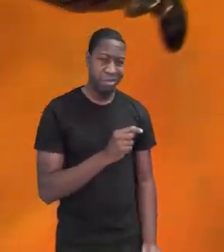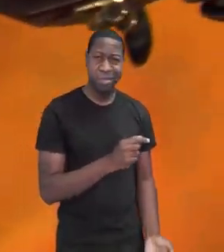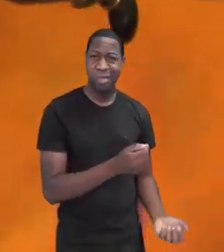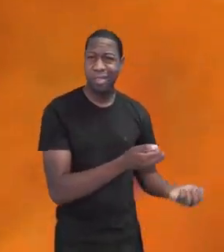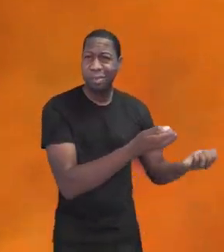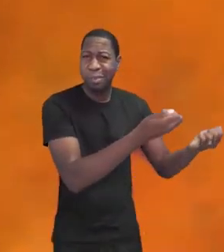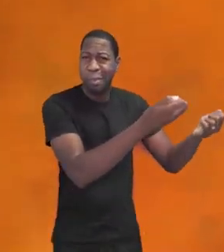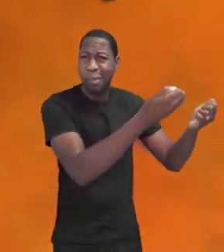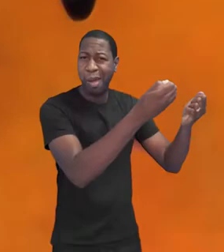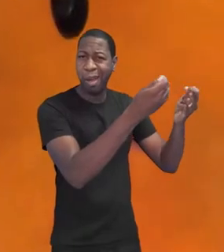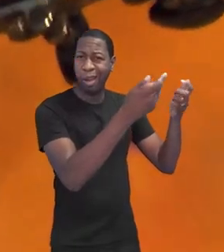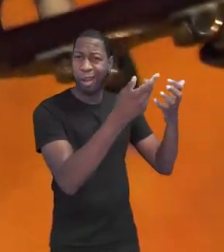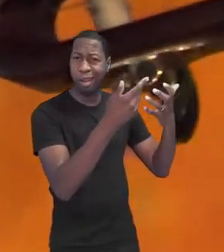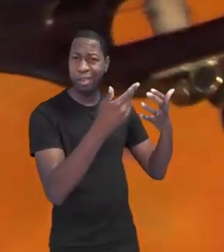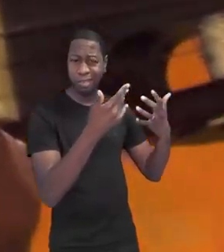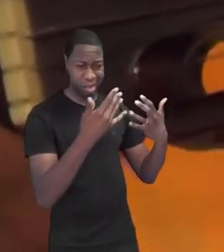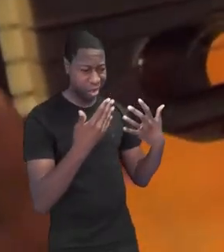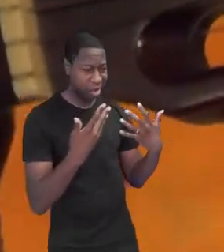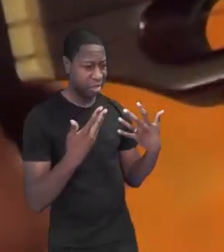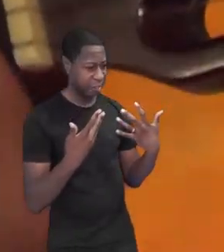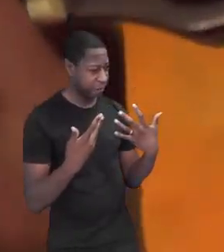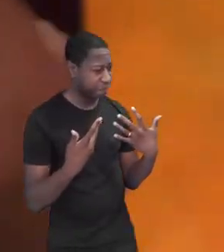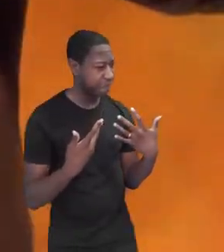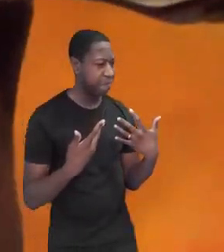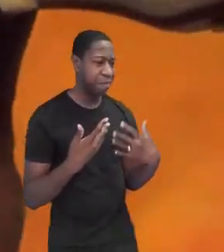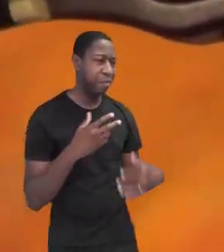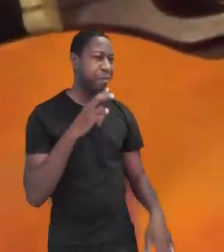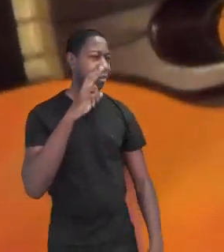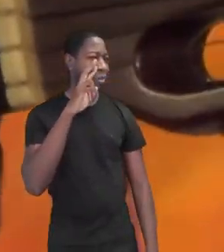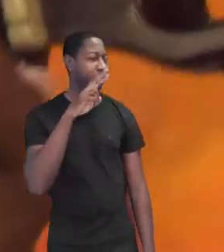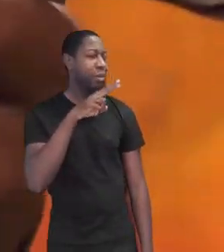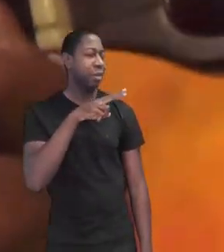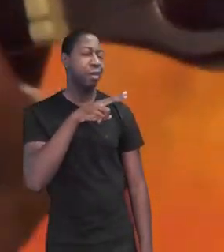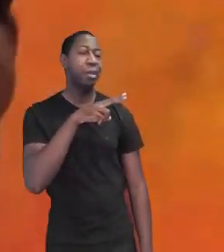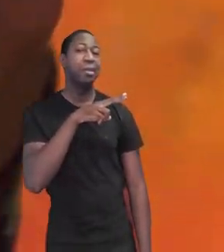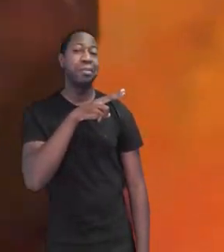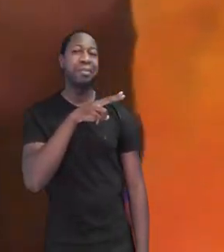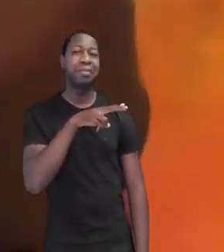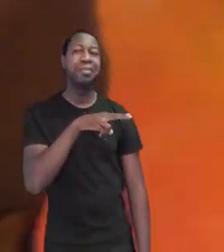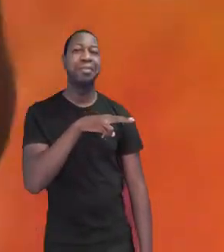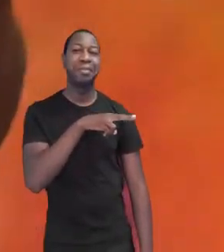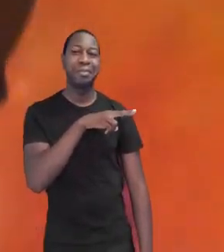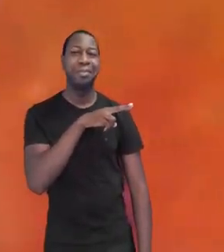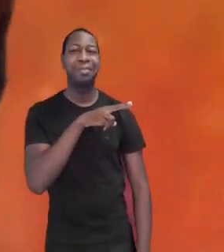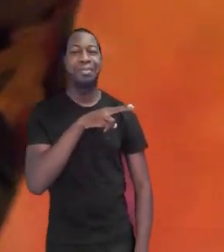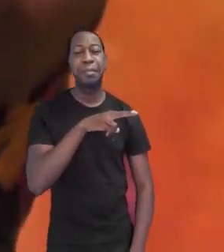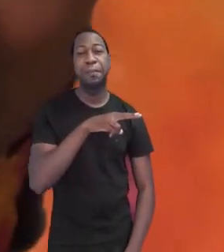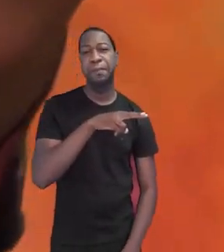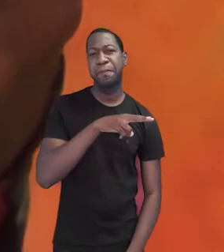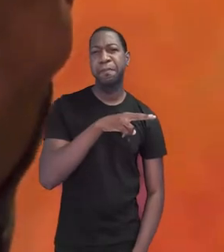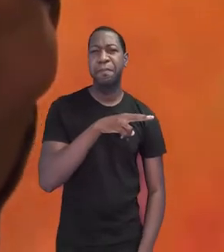você me fala. Já reparei que no seu peito